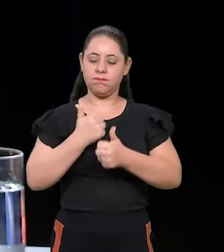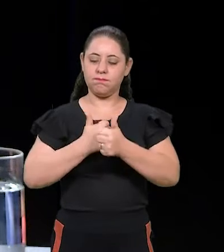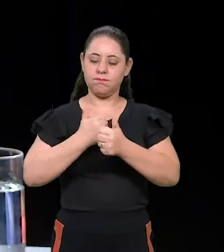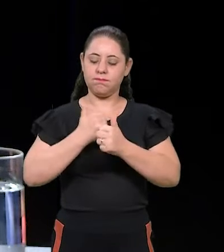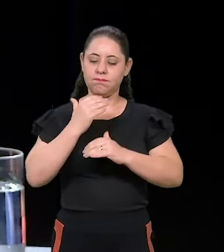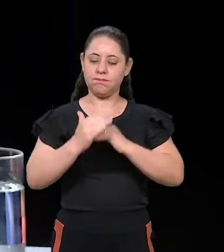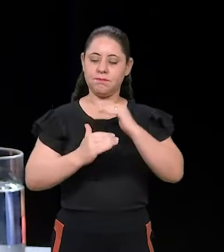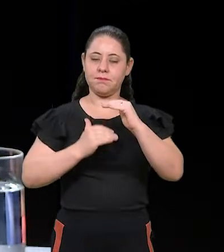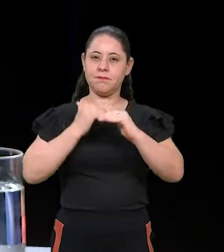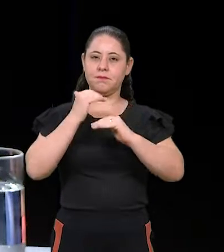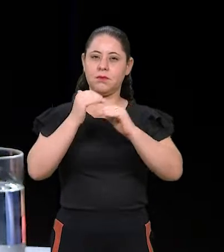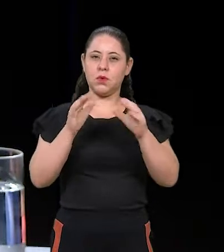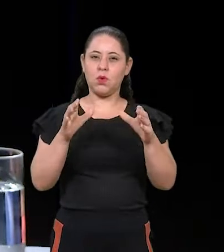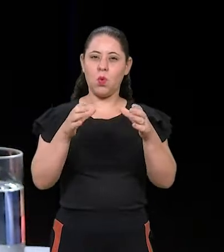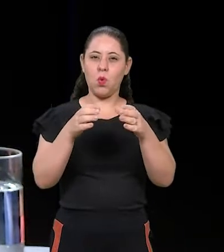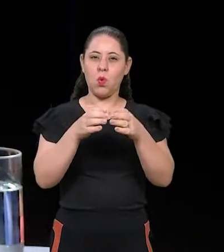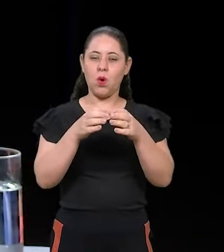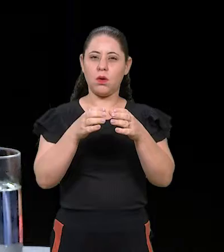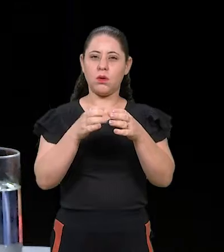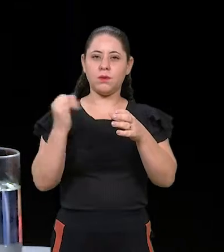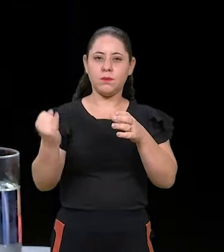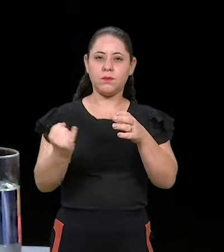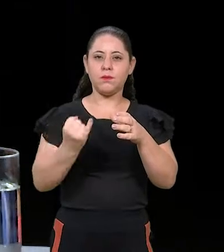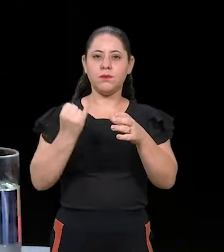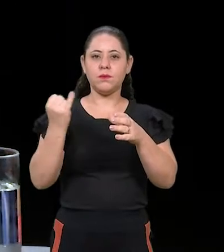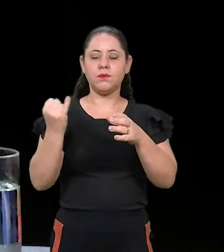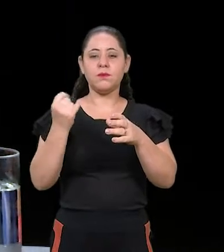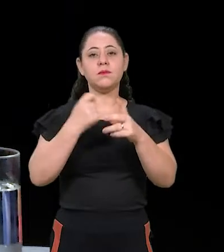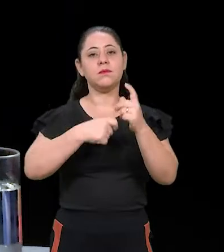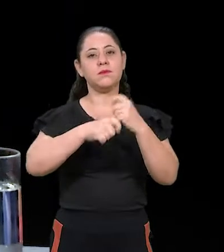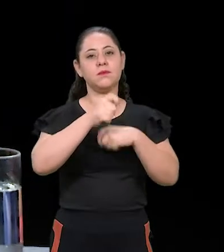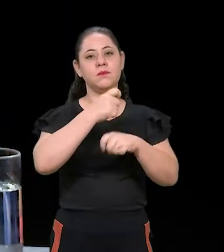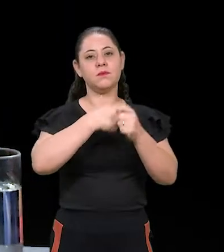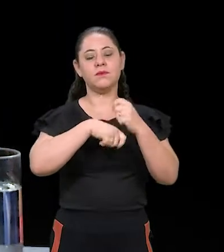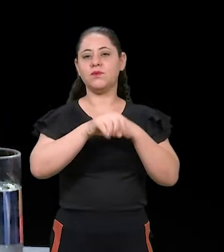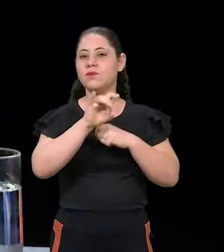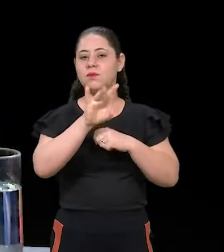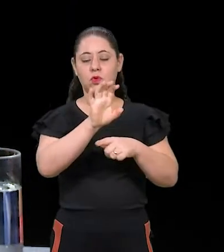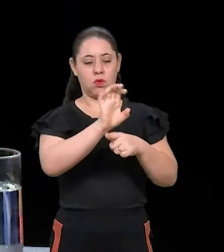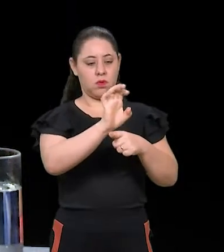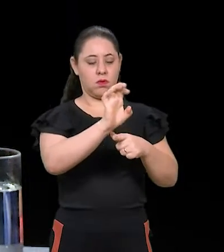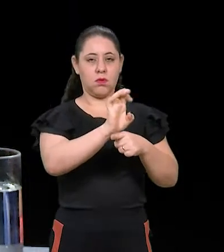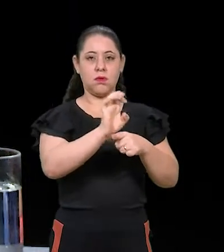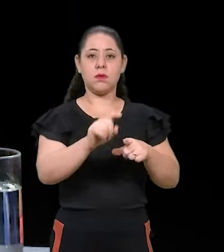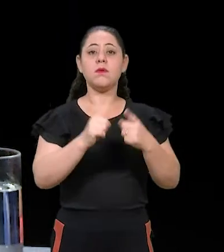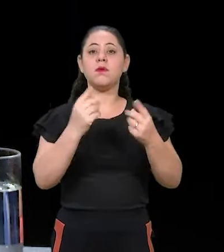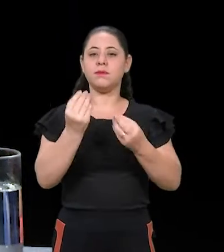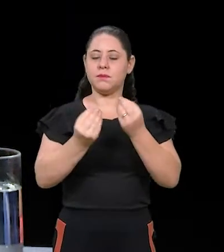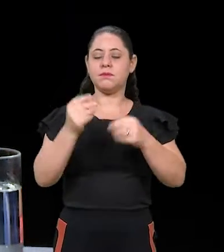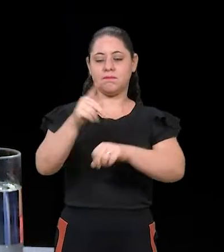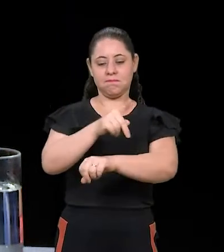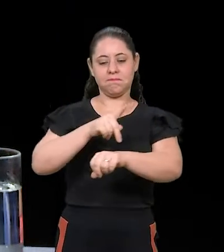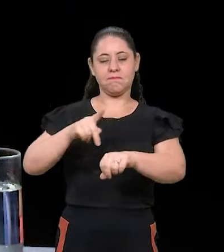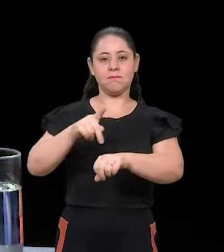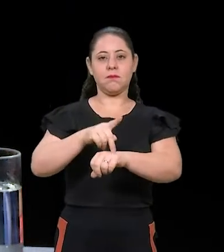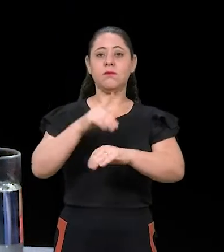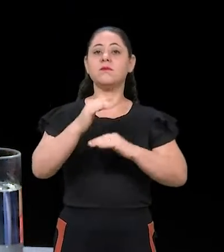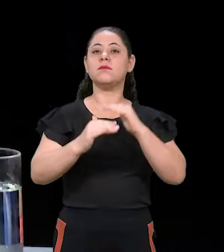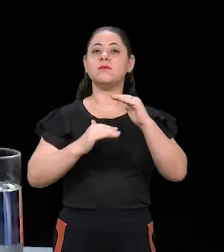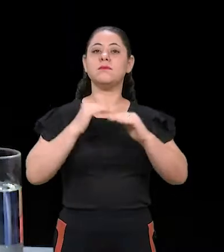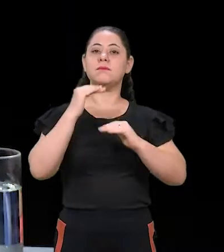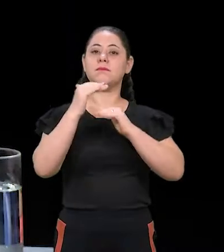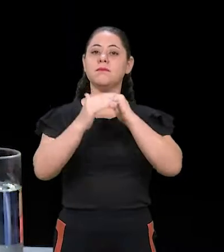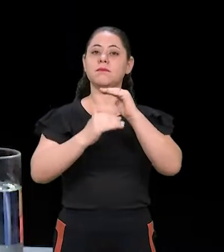Uma vida dedicada ao desenvolvimento de um segmento muito importante para a economia, não apenas do nosso estado, como